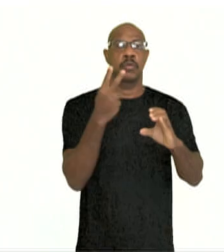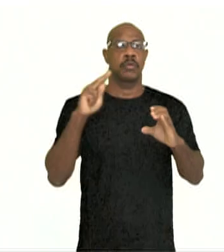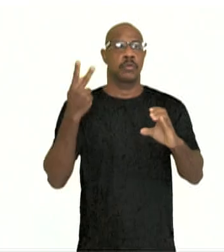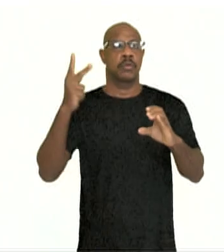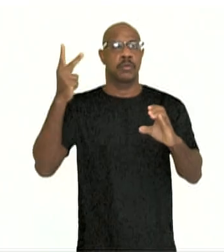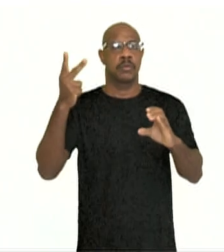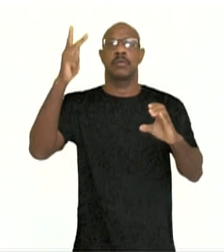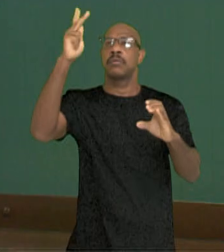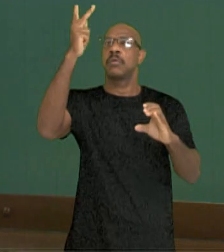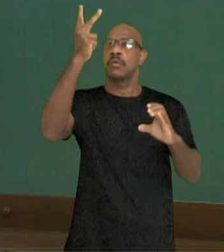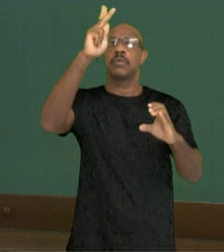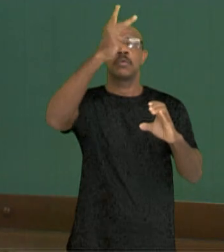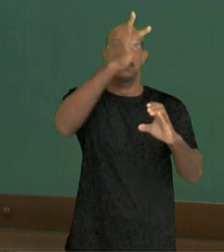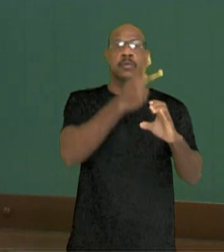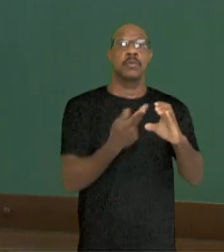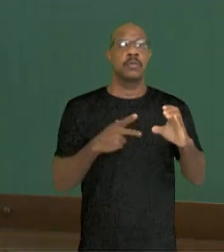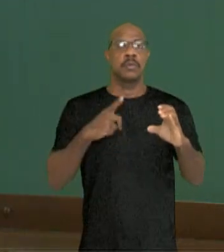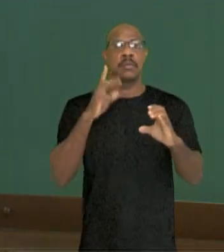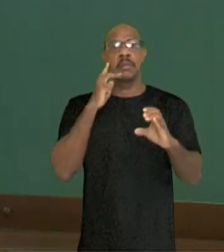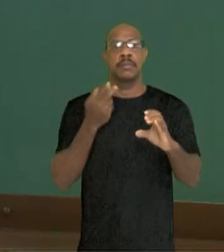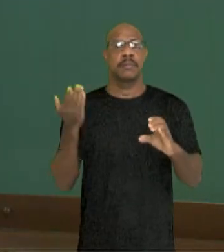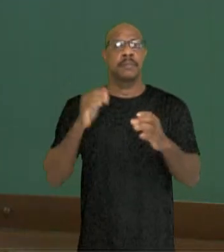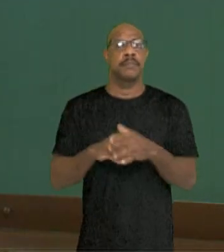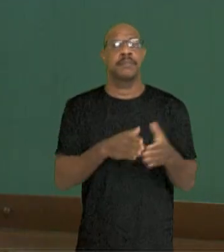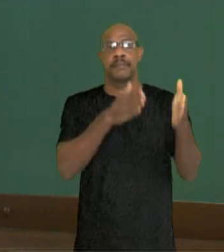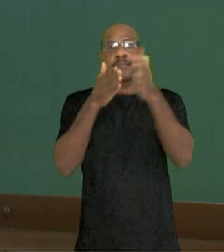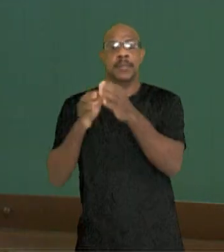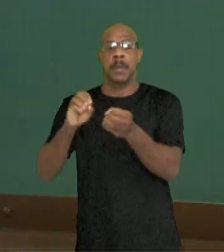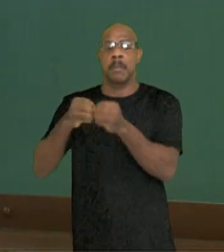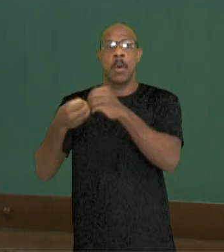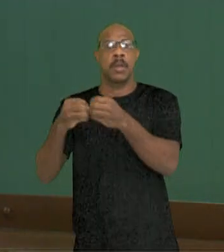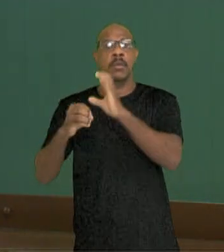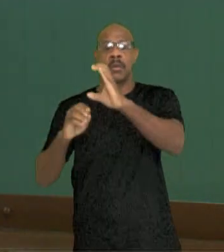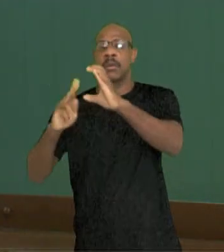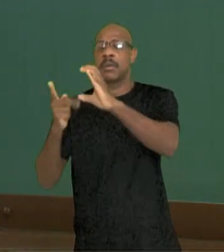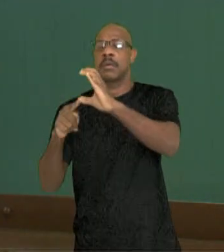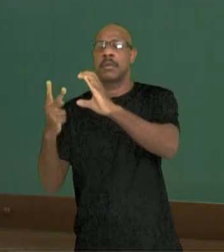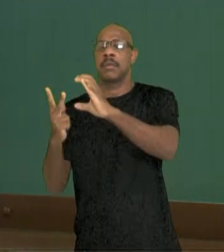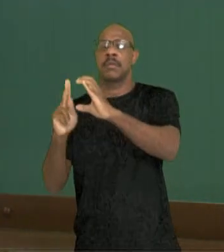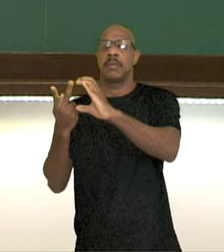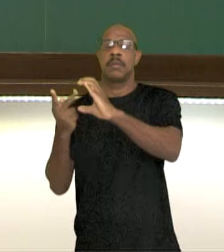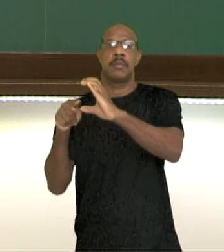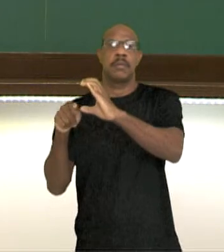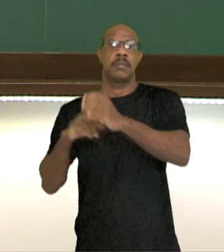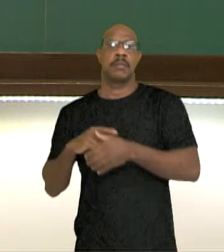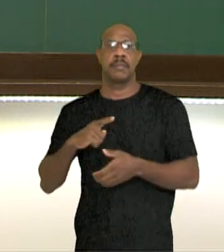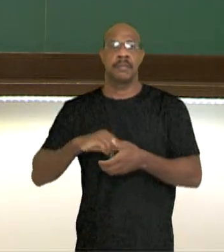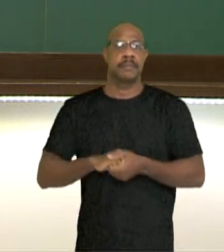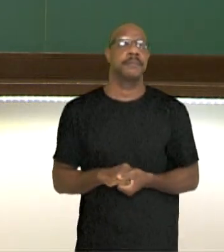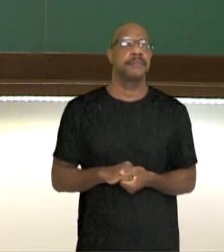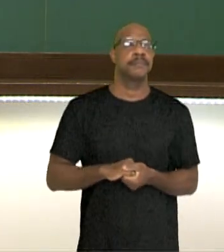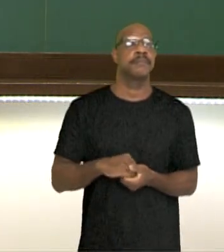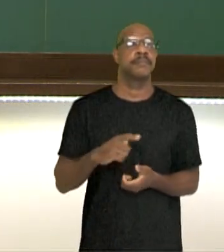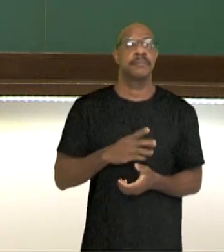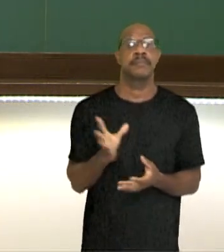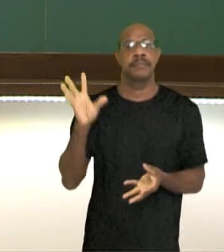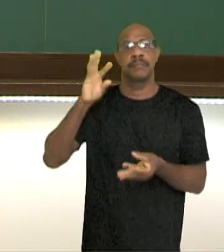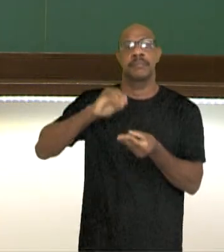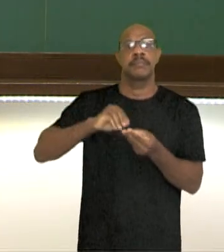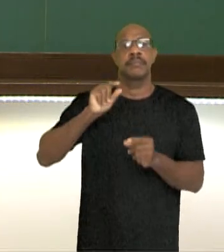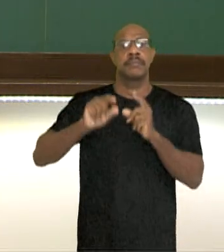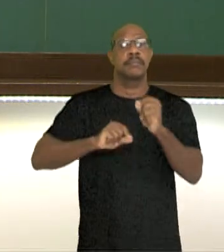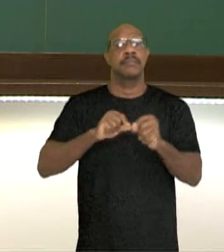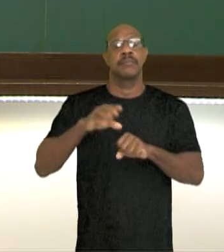fórmula estrutural plana e a fórmula molecular. Agora, nós vamos retomar